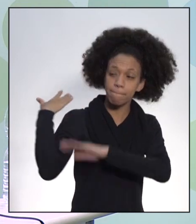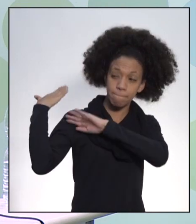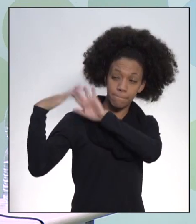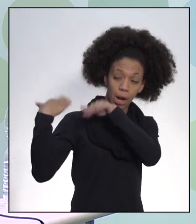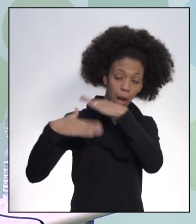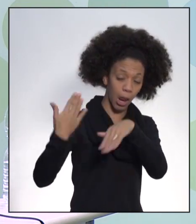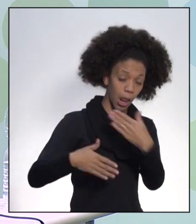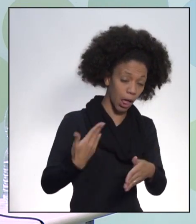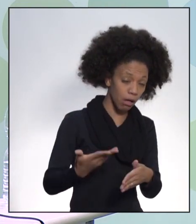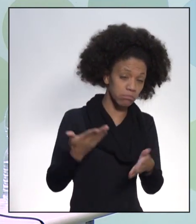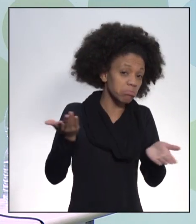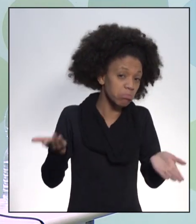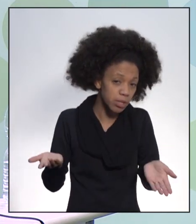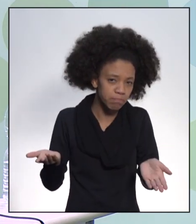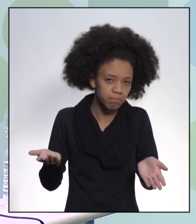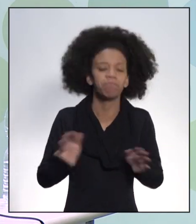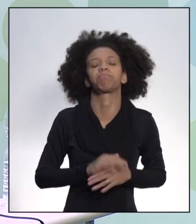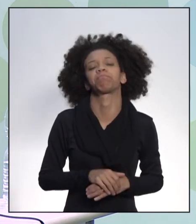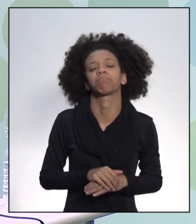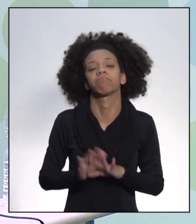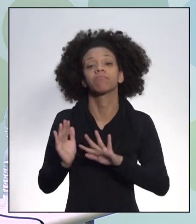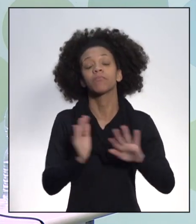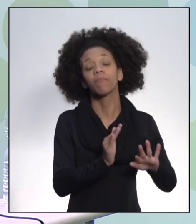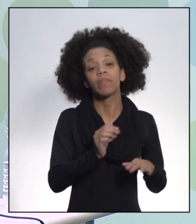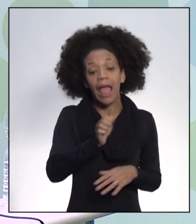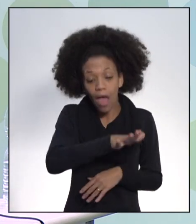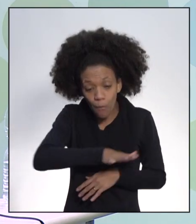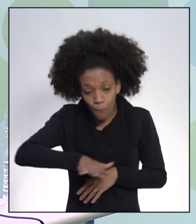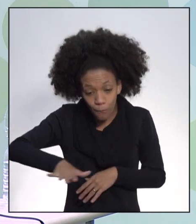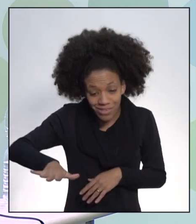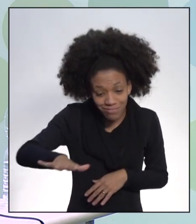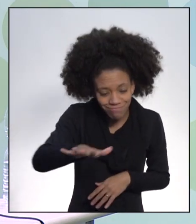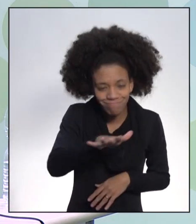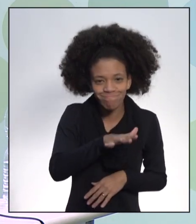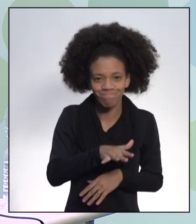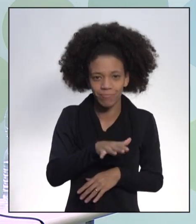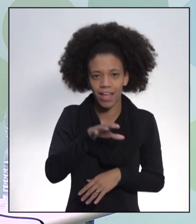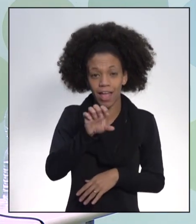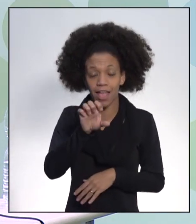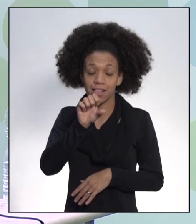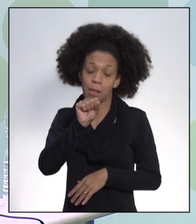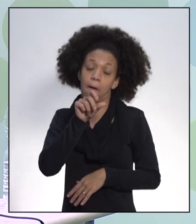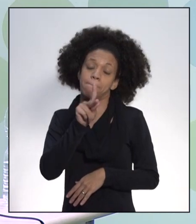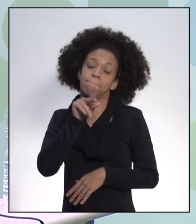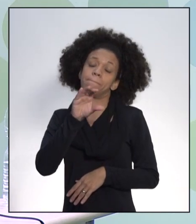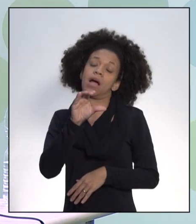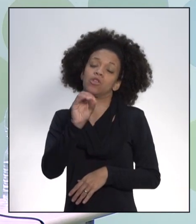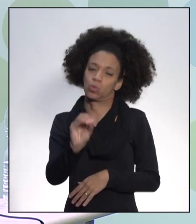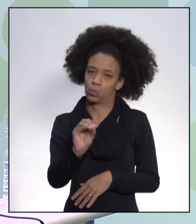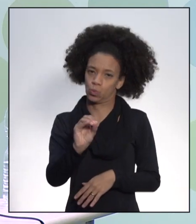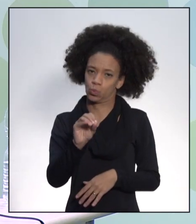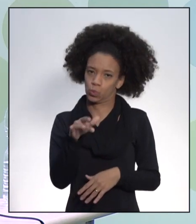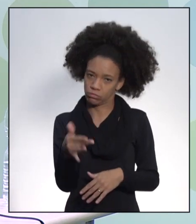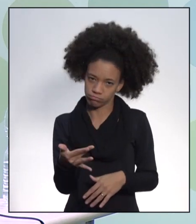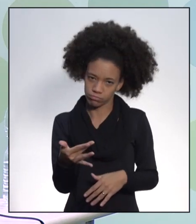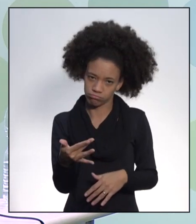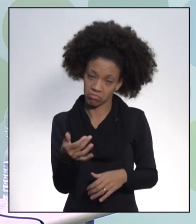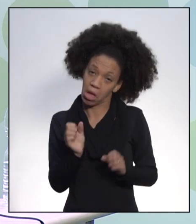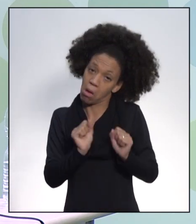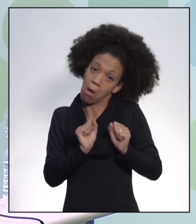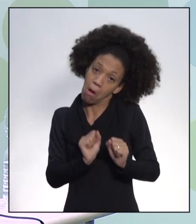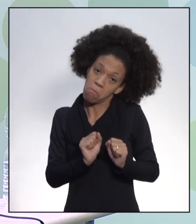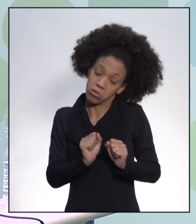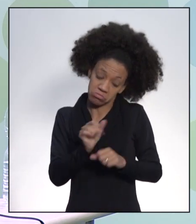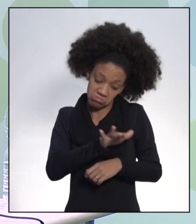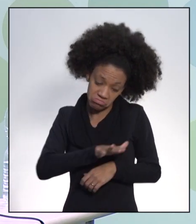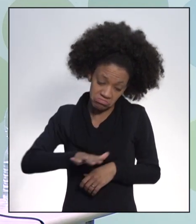tá? Espaço. O espaço é o lugar onde a história acontece, né? A época também, a história pode ser uma história de época,